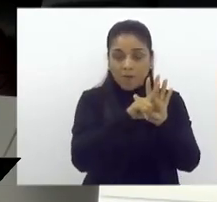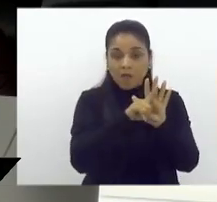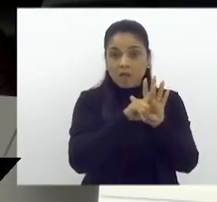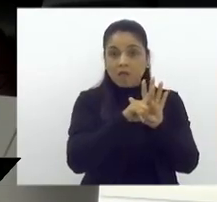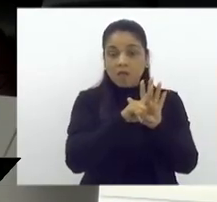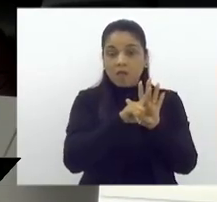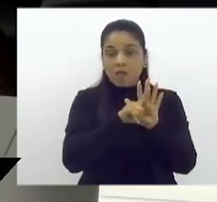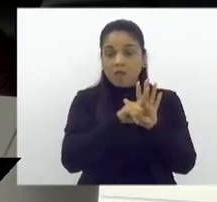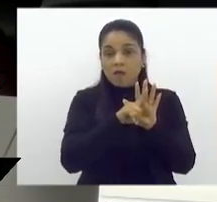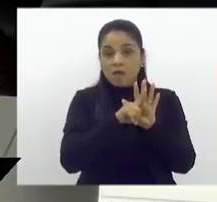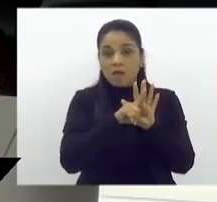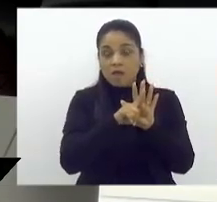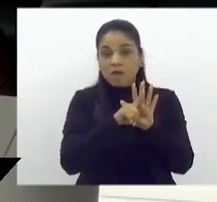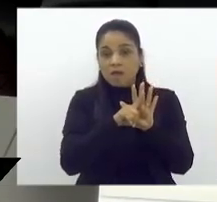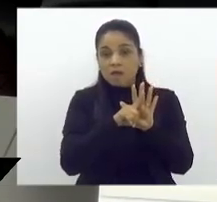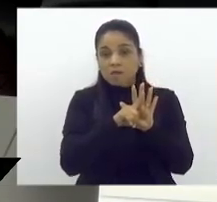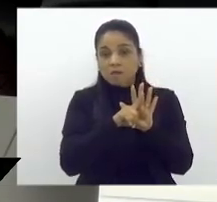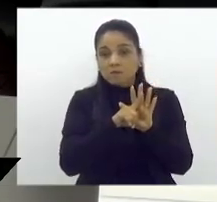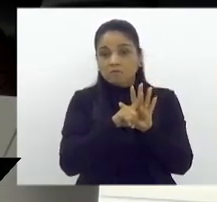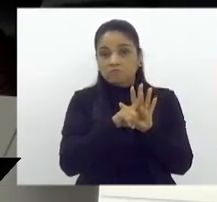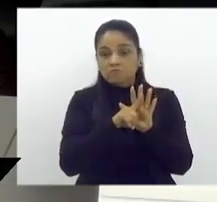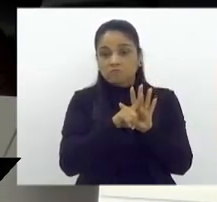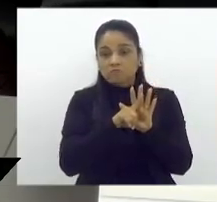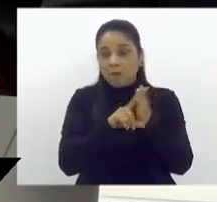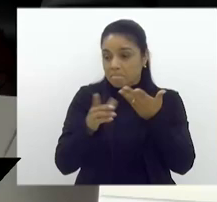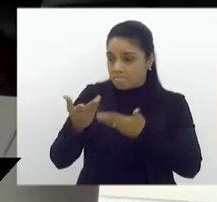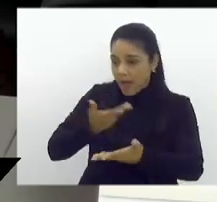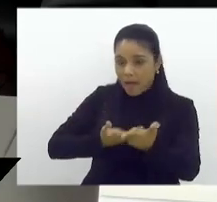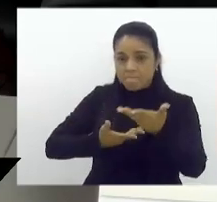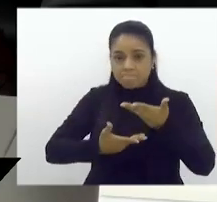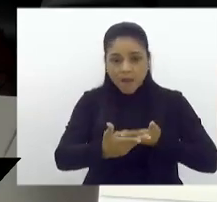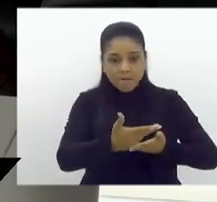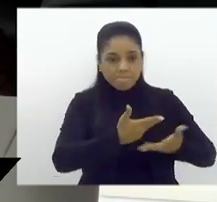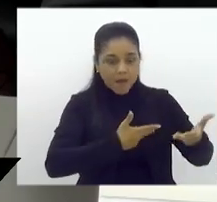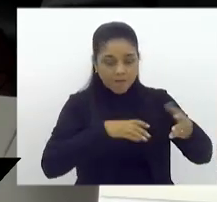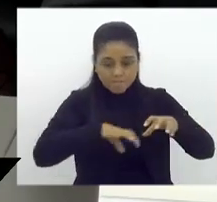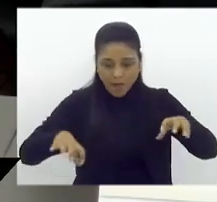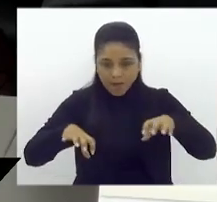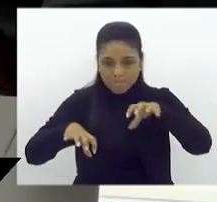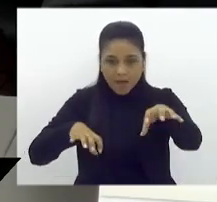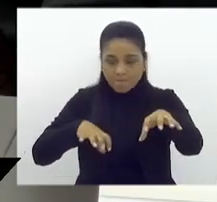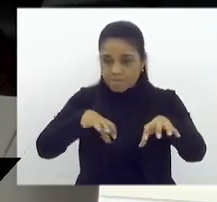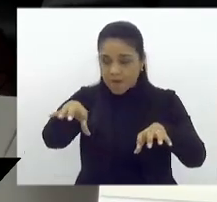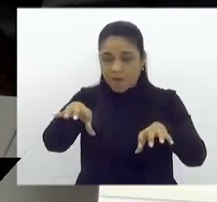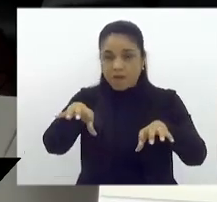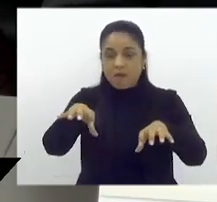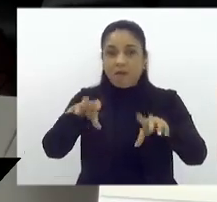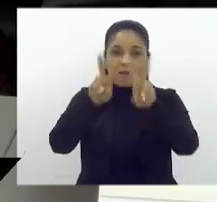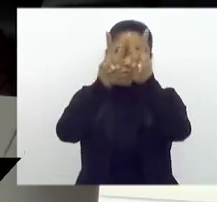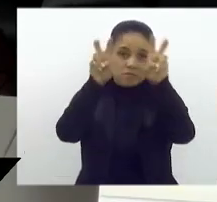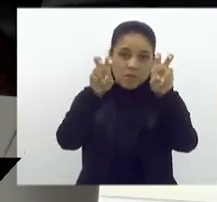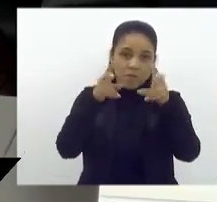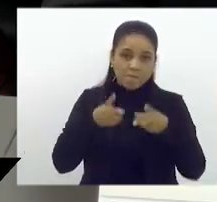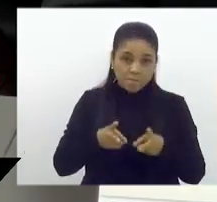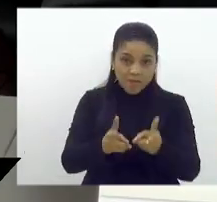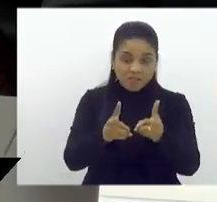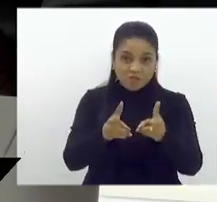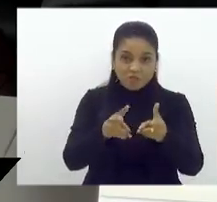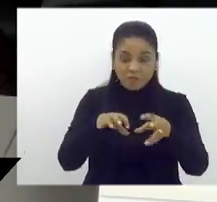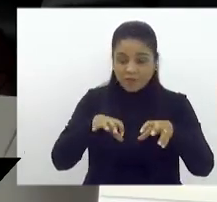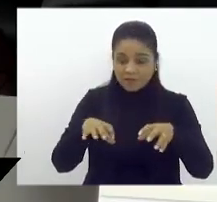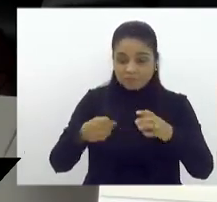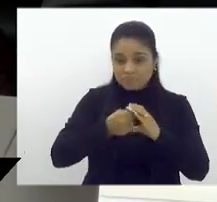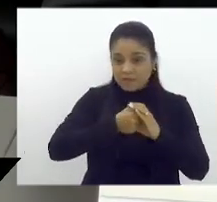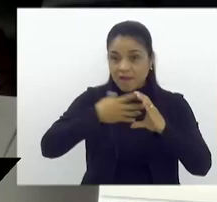né, de maneira compartimentada, porque tem aspectos que são diferentes e não comportam.